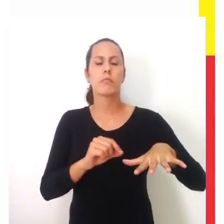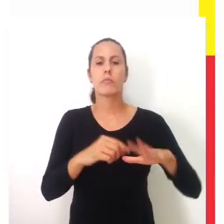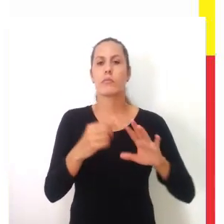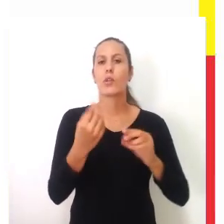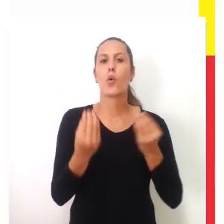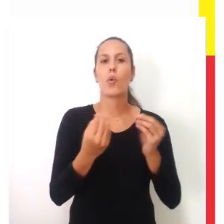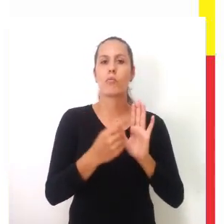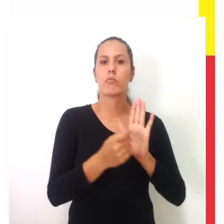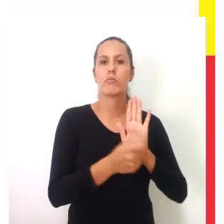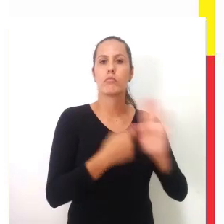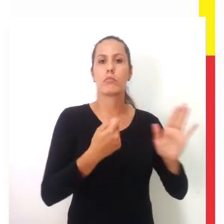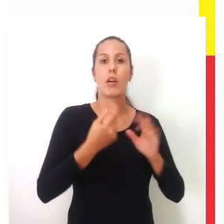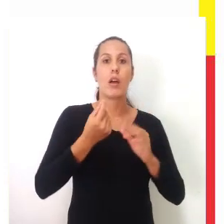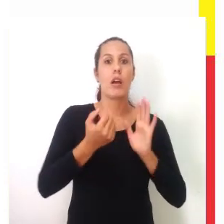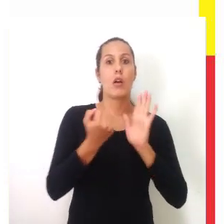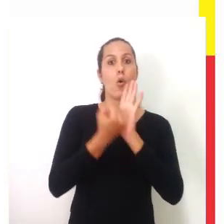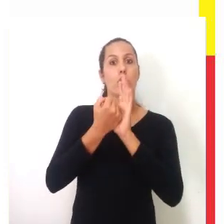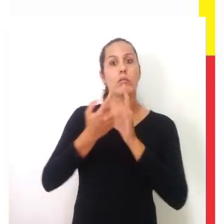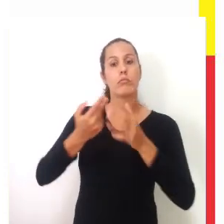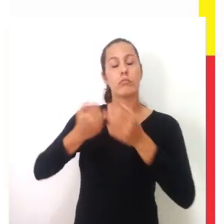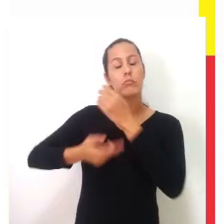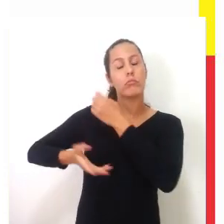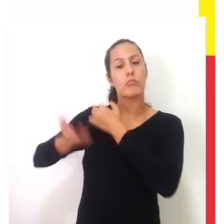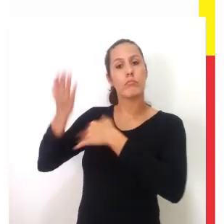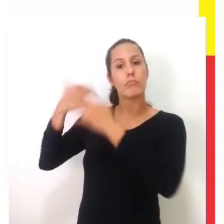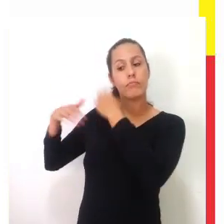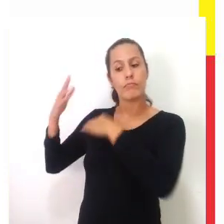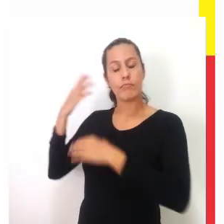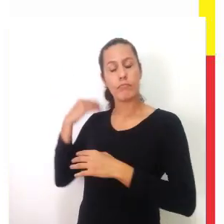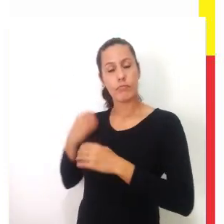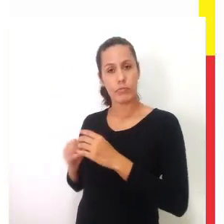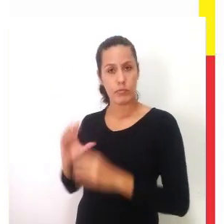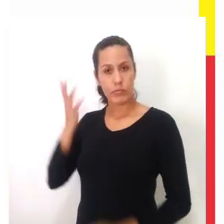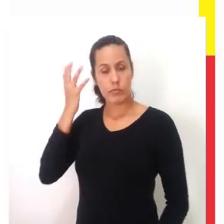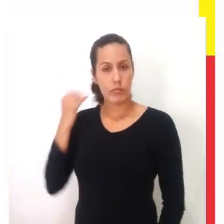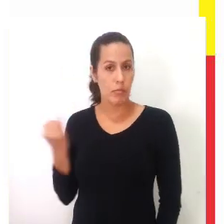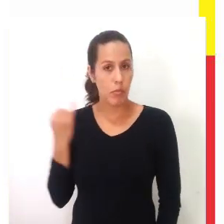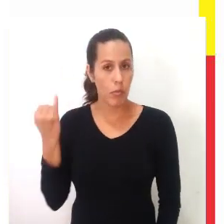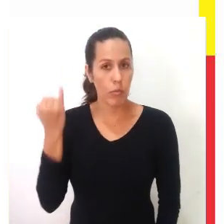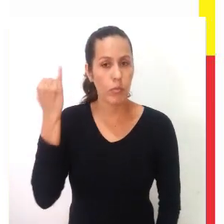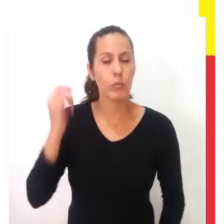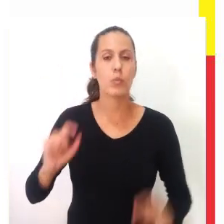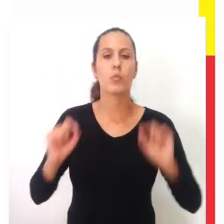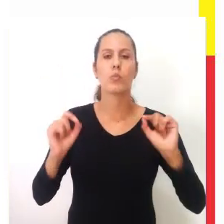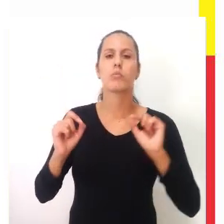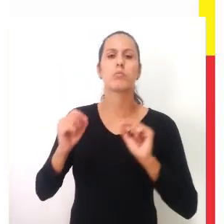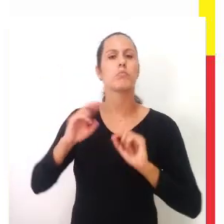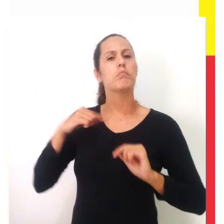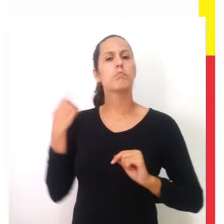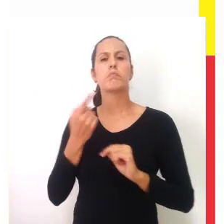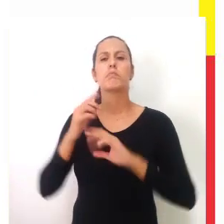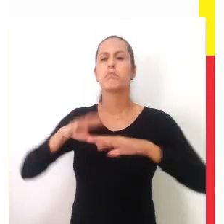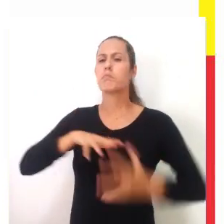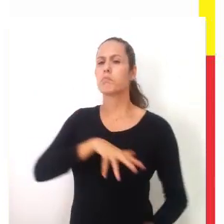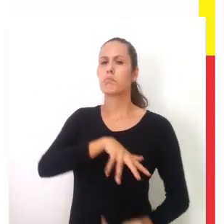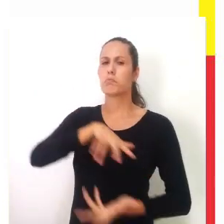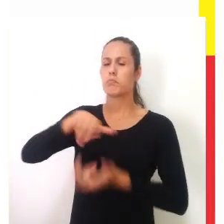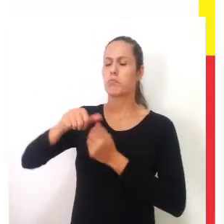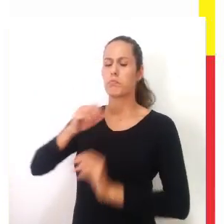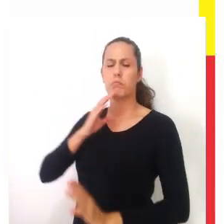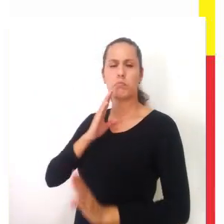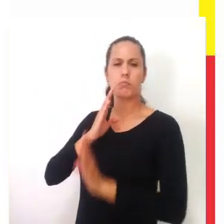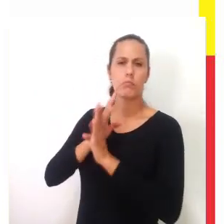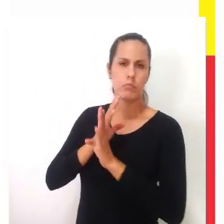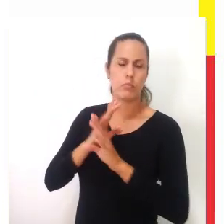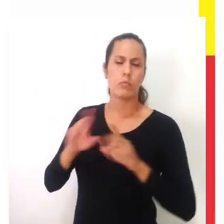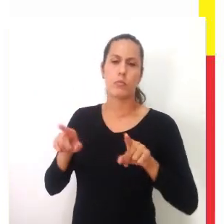Fósseis, registros do passado, importantíssimos. Para quê? Para identificar a história na Terra,